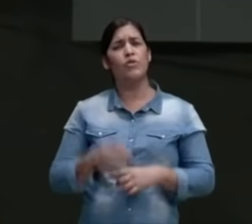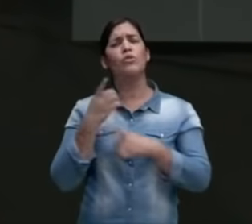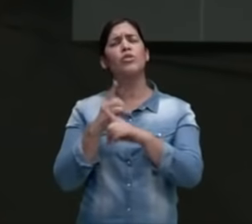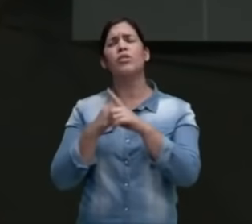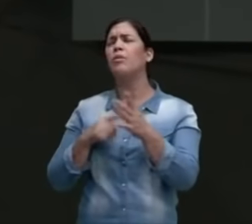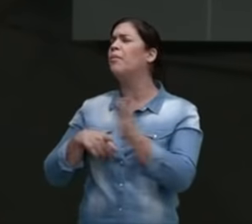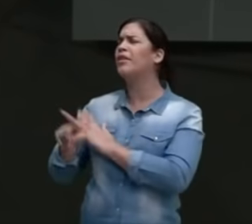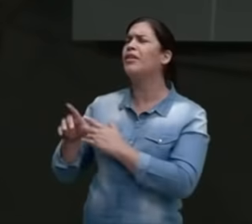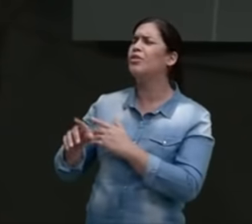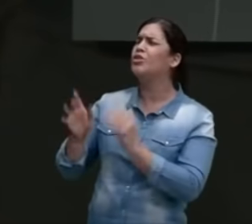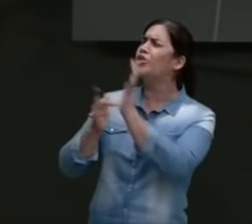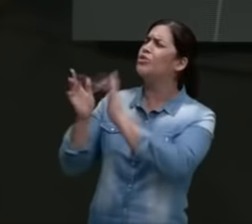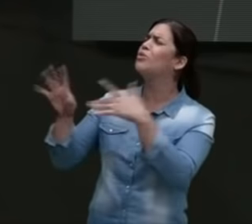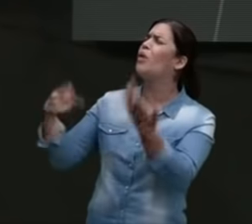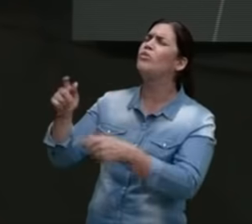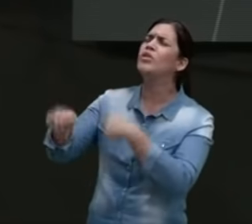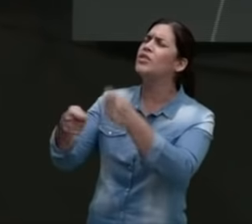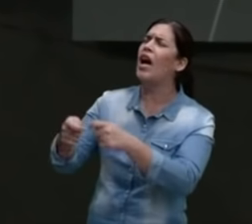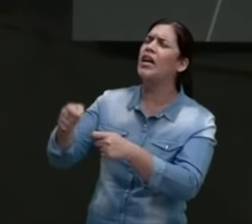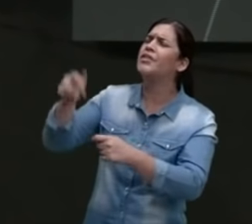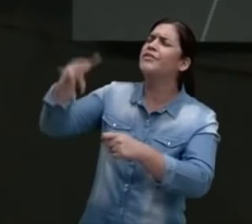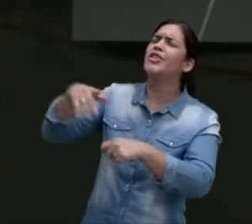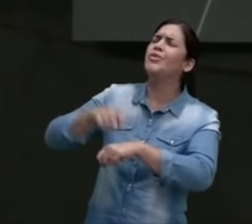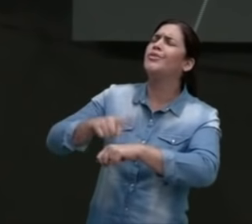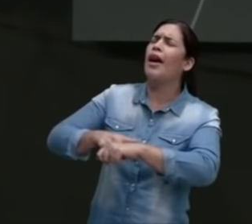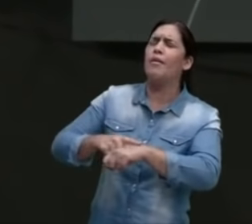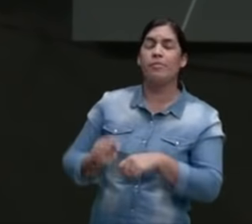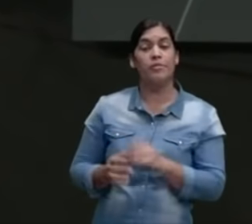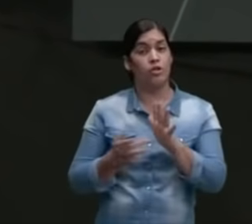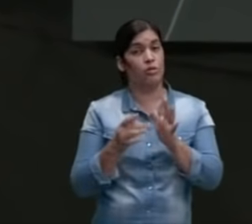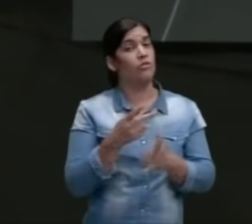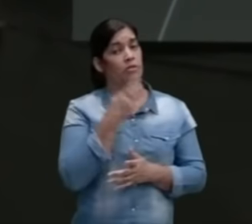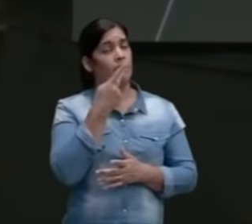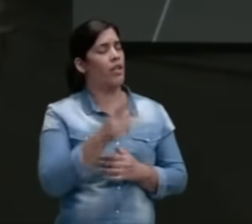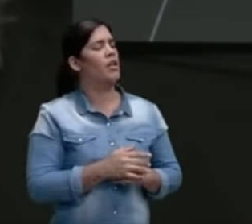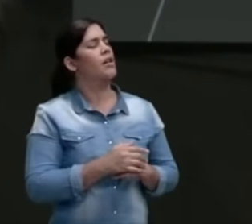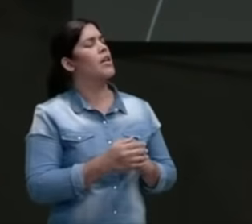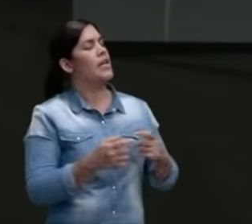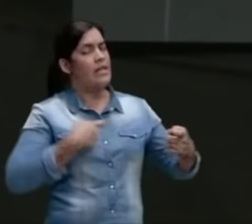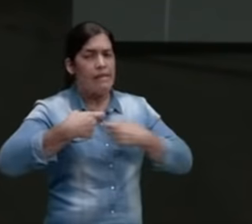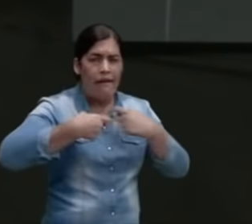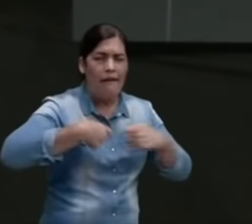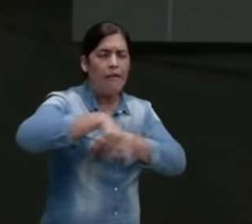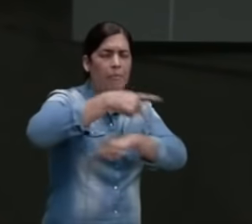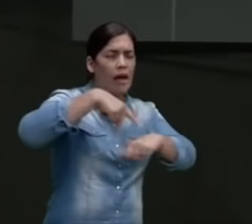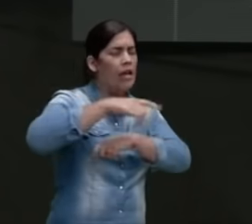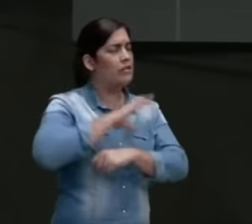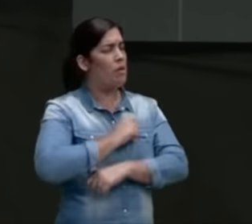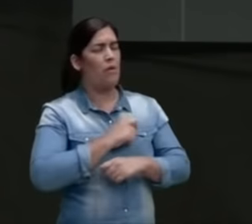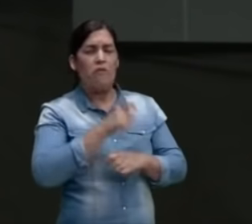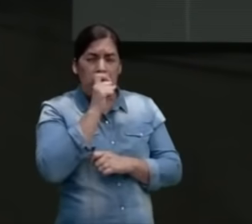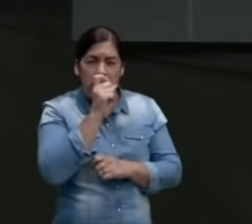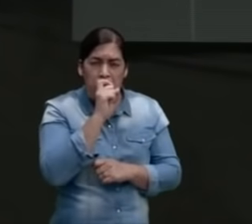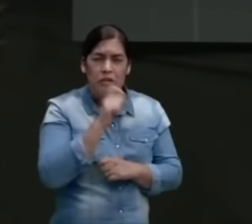fim dos tempos? Aí Jesus começa a falar de guerra, né, entre nações, o amor se esfriando, pestes,